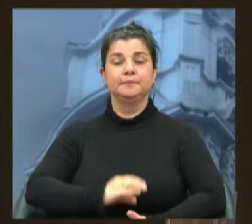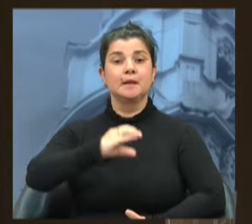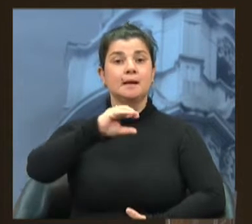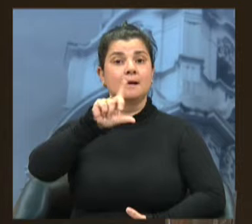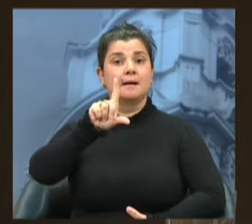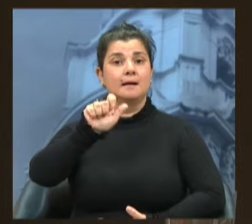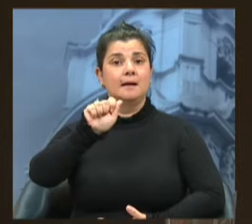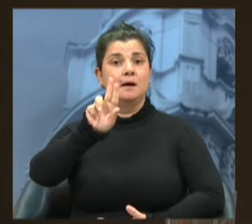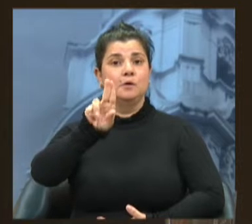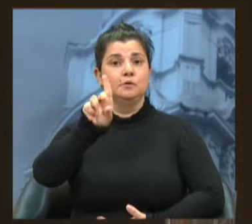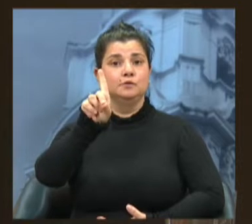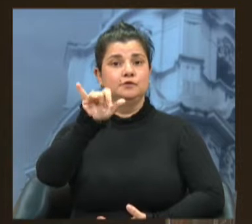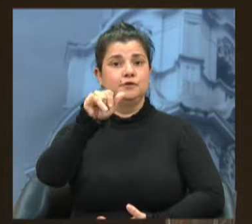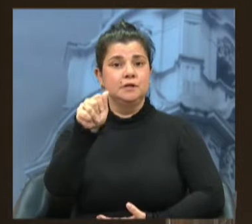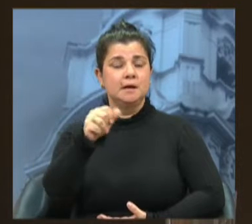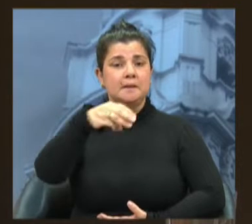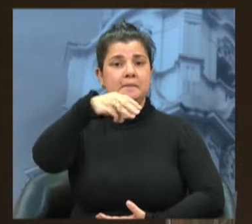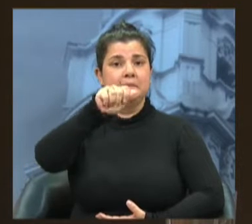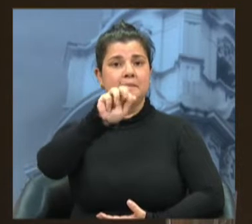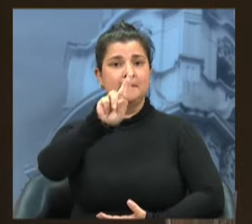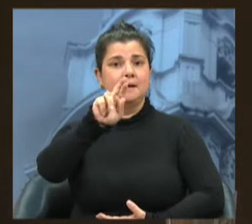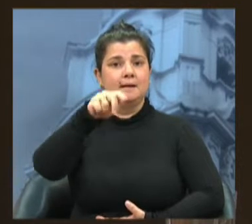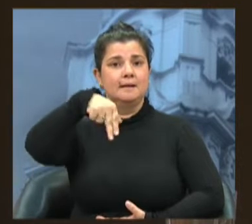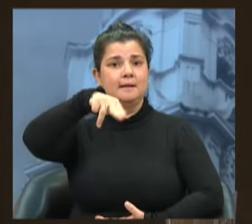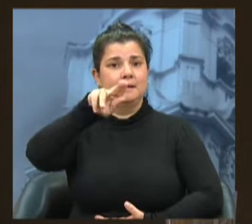Cláudia Marques Nunes.